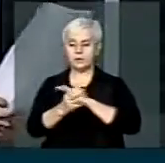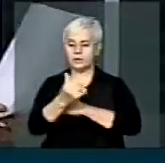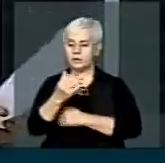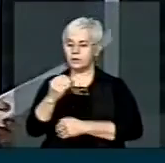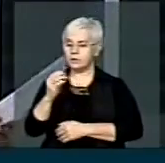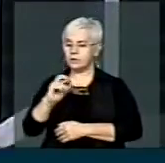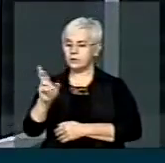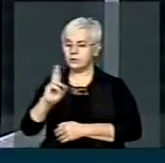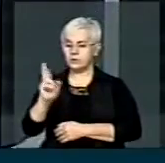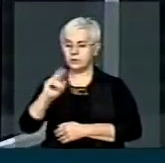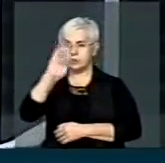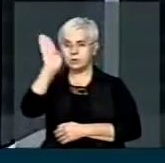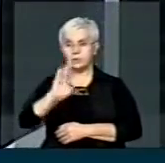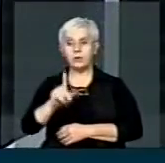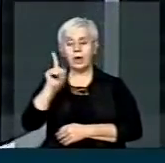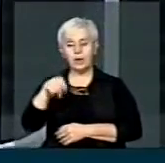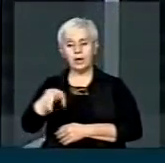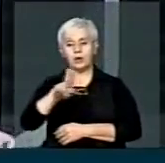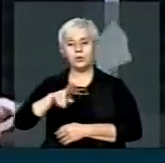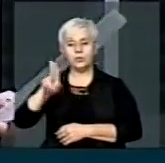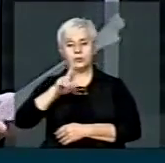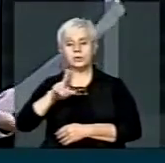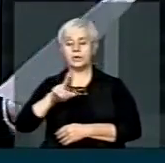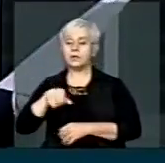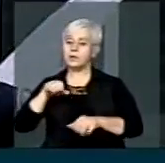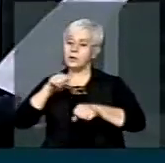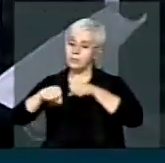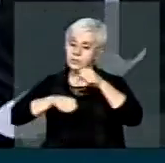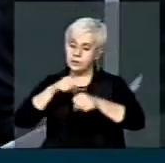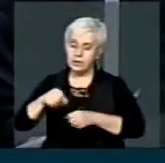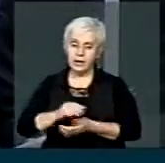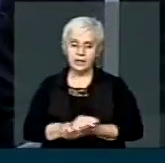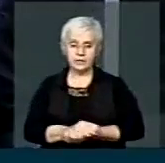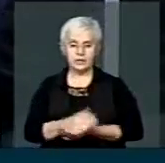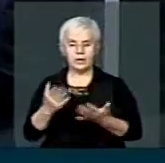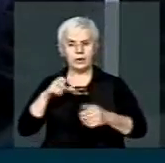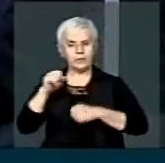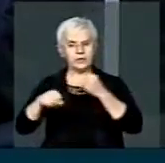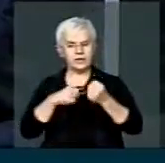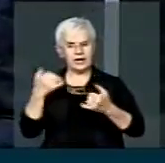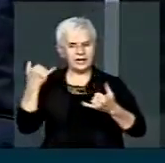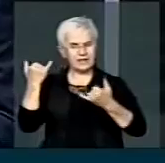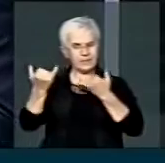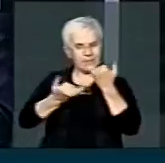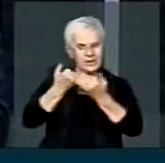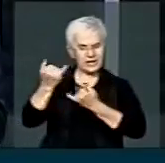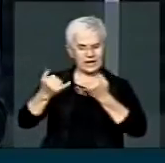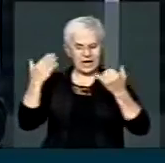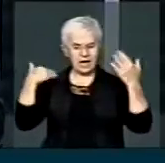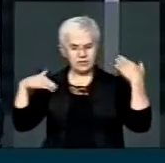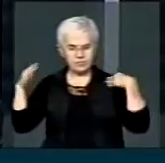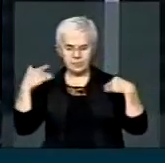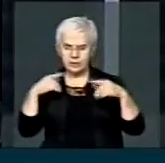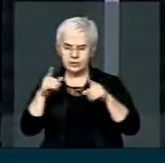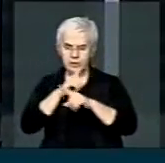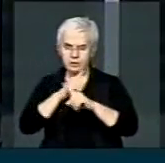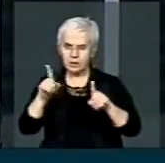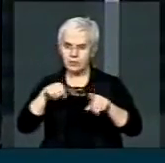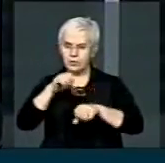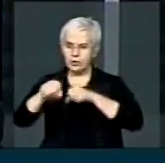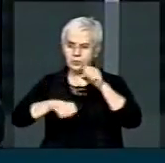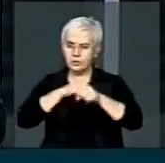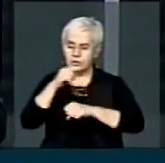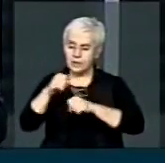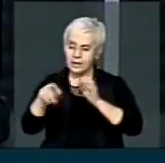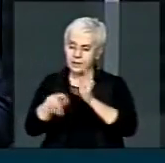Brasil é a bicicleta. Não a bicicleta utilizada para o lazer, a bicicleta utilizada como meio de